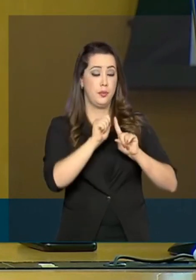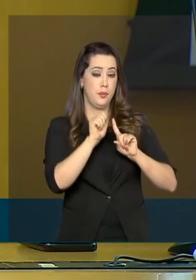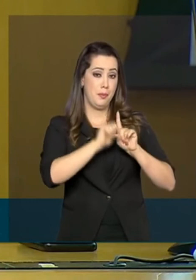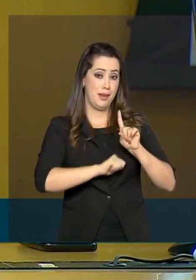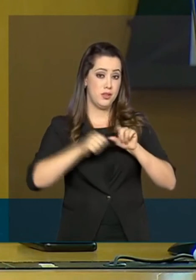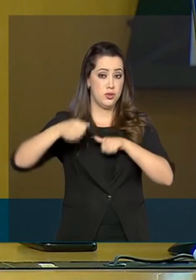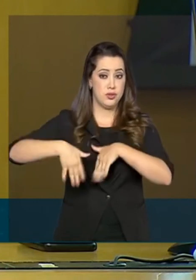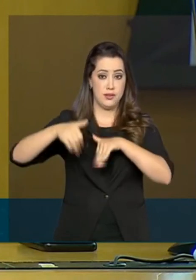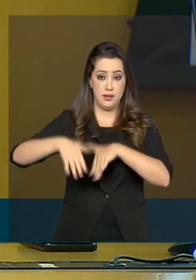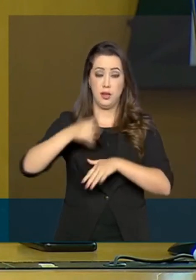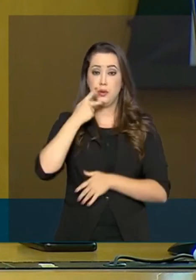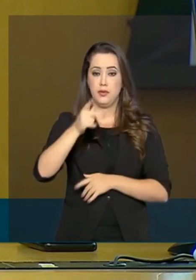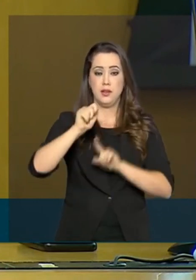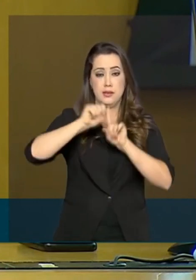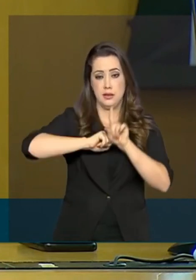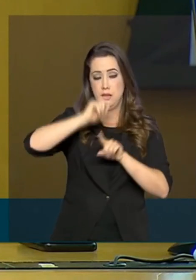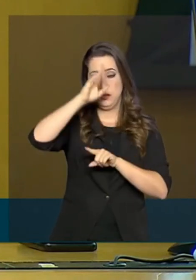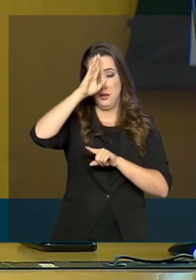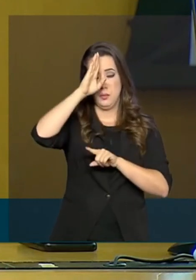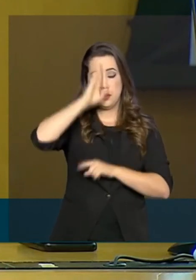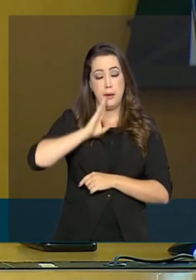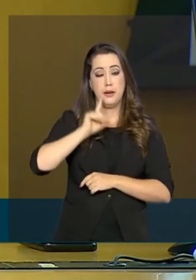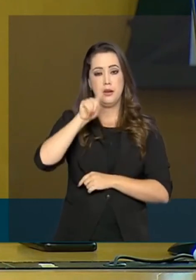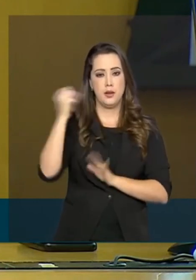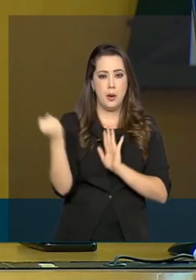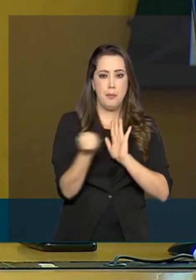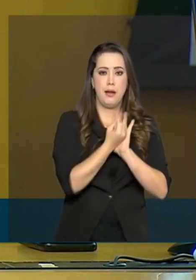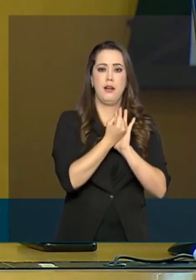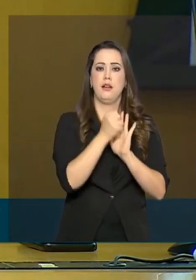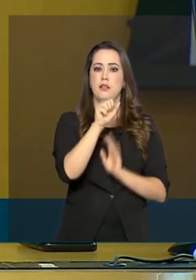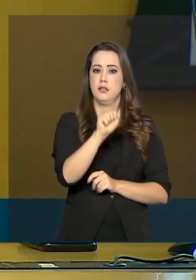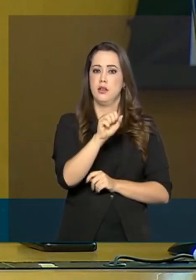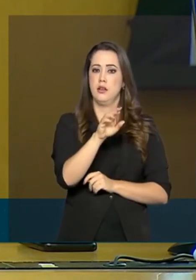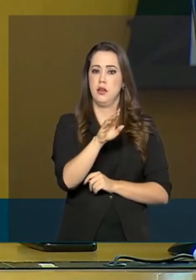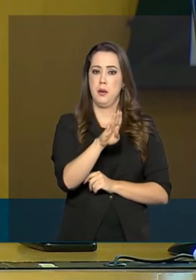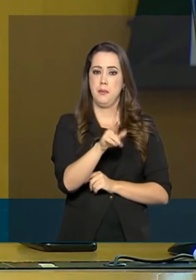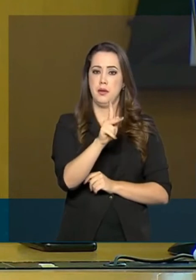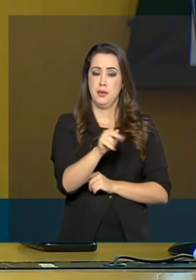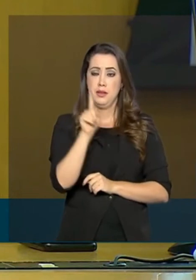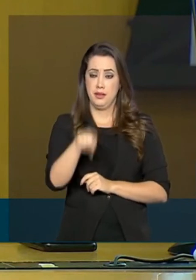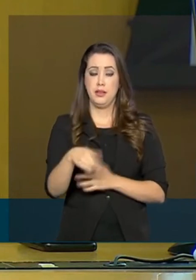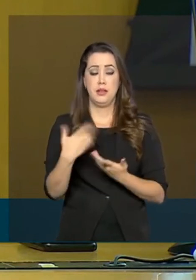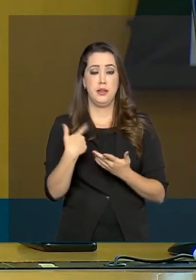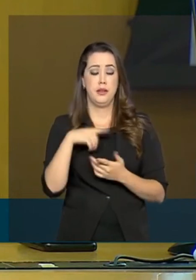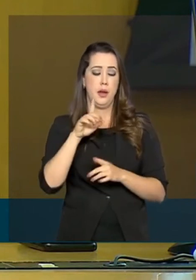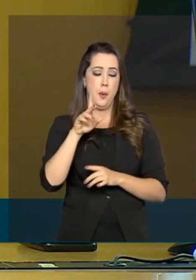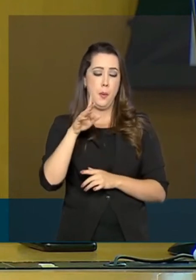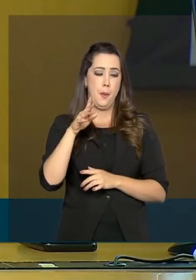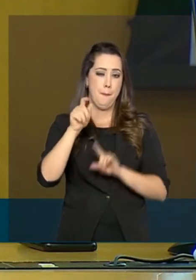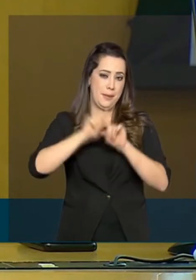está falando do Setembro Amarelo, que é uma marca da ABP, que é o mês de prevenção ao